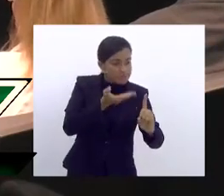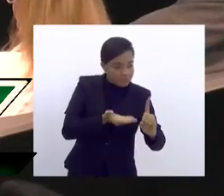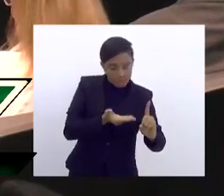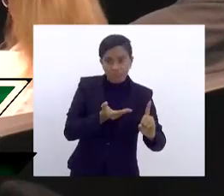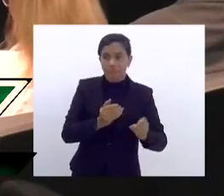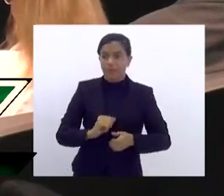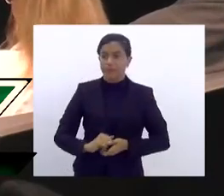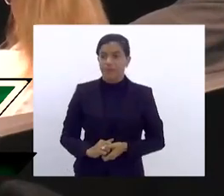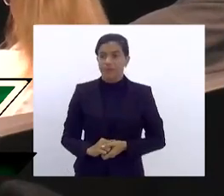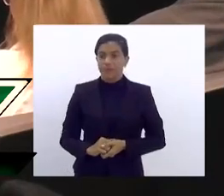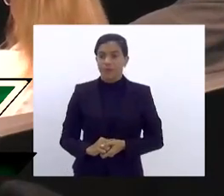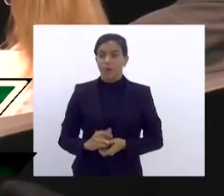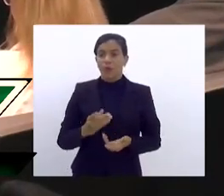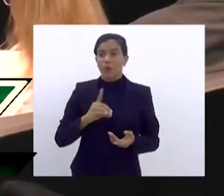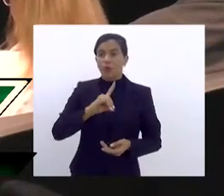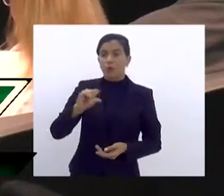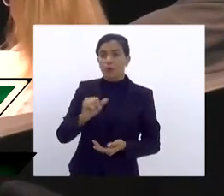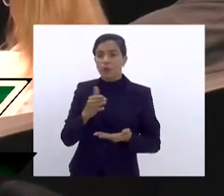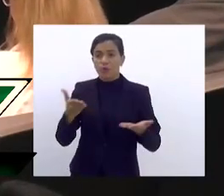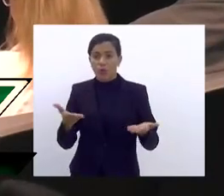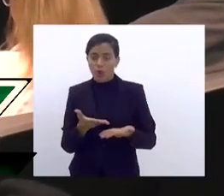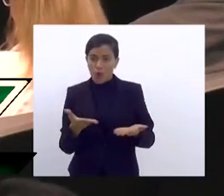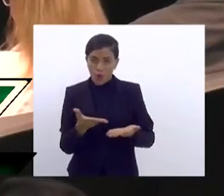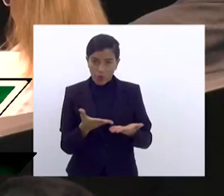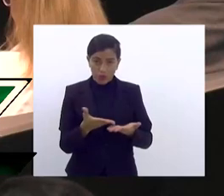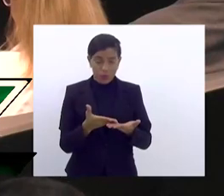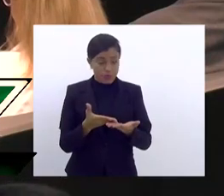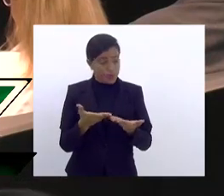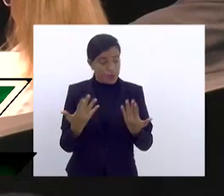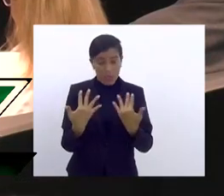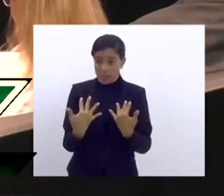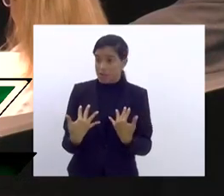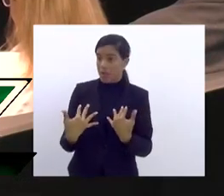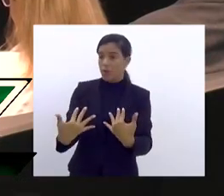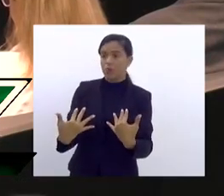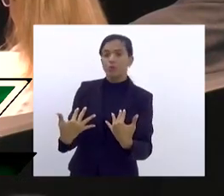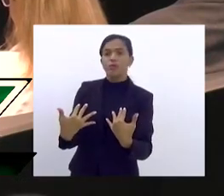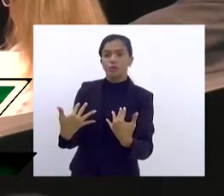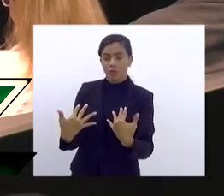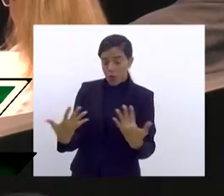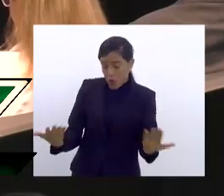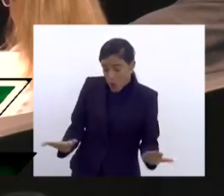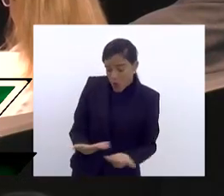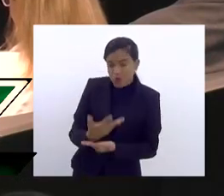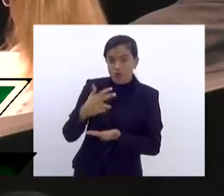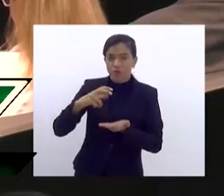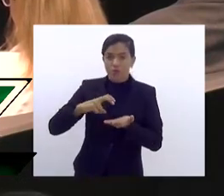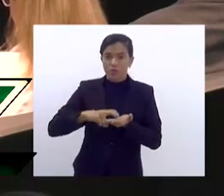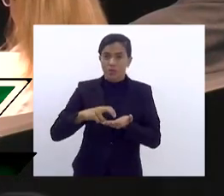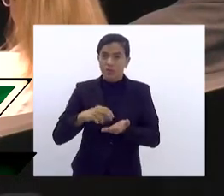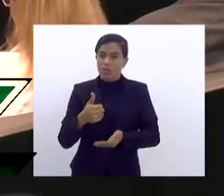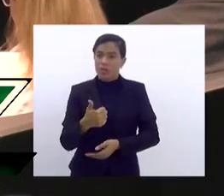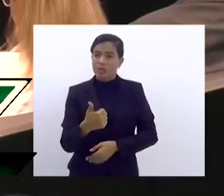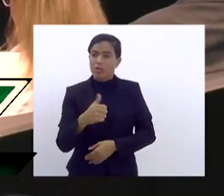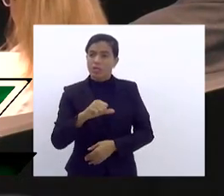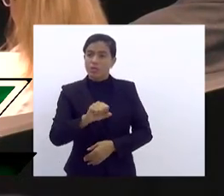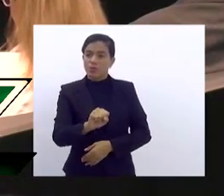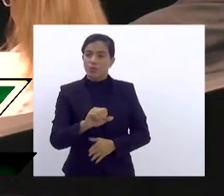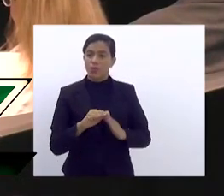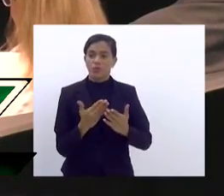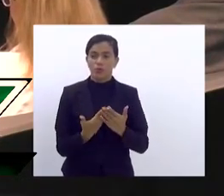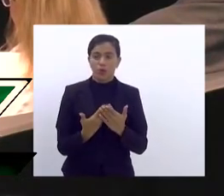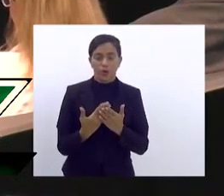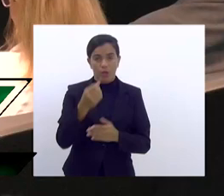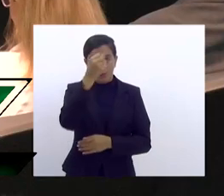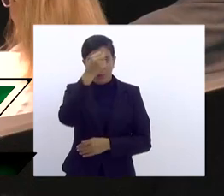no dia de hoje de realização desta audiência nesta manhã 18 escolas do